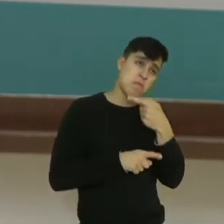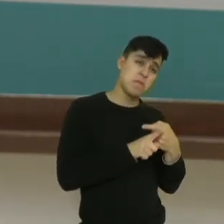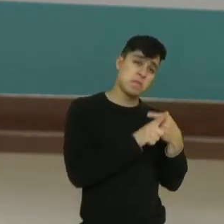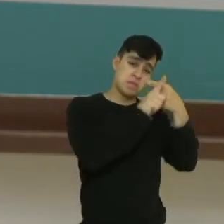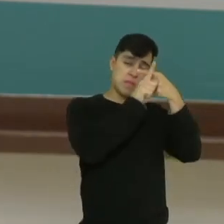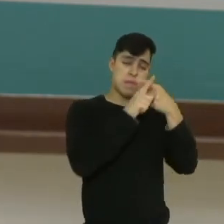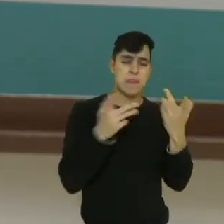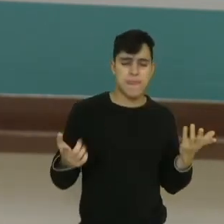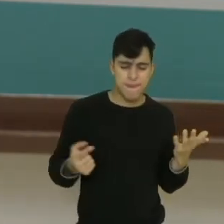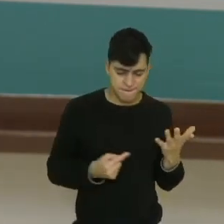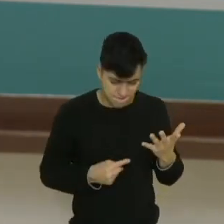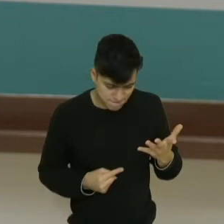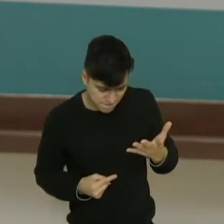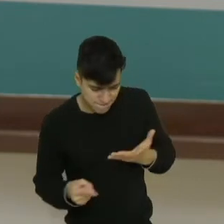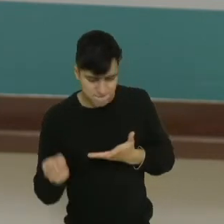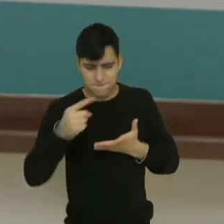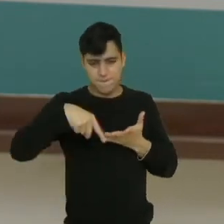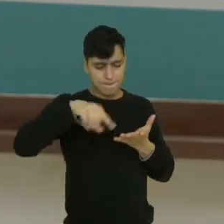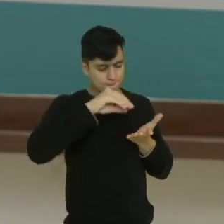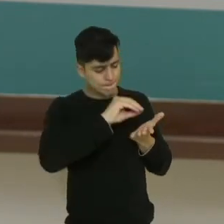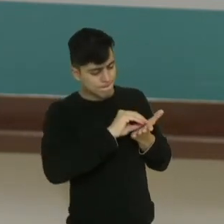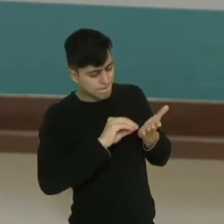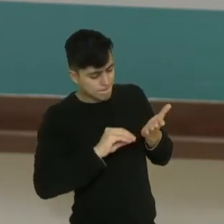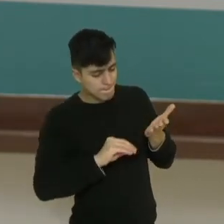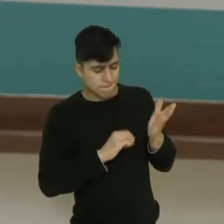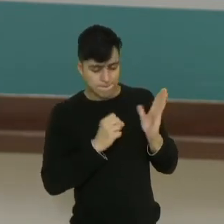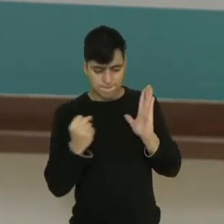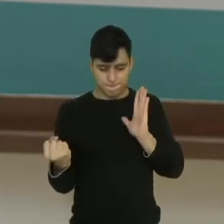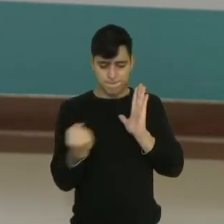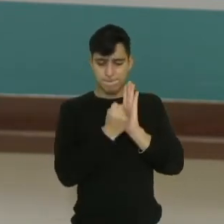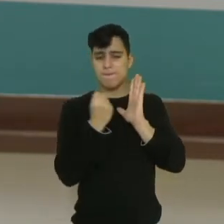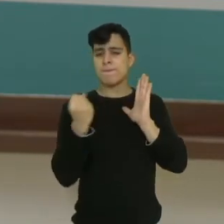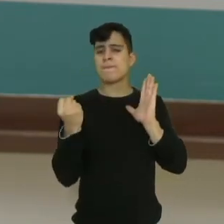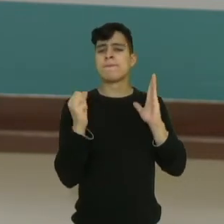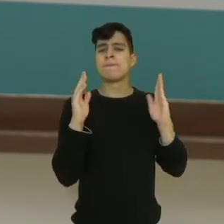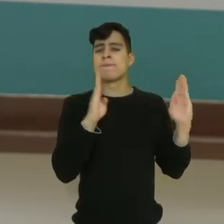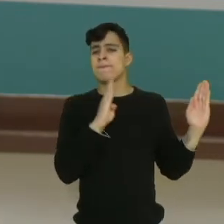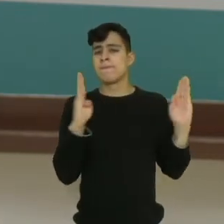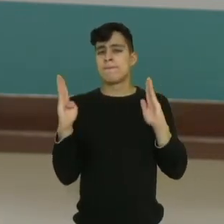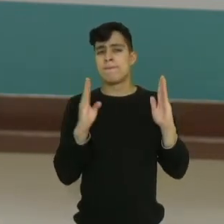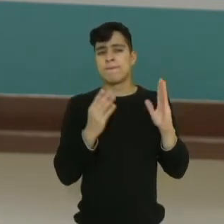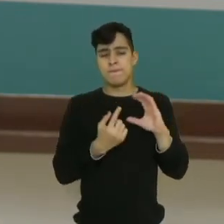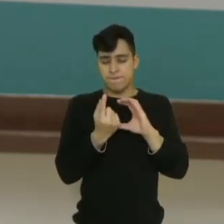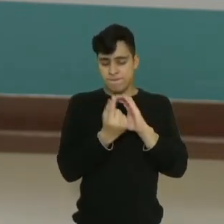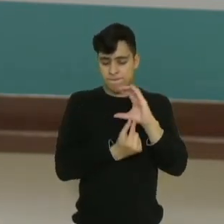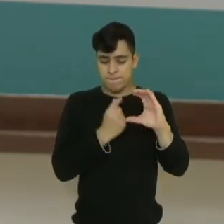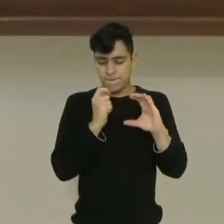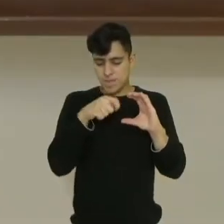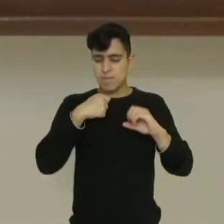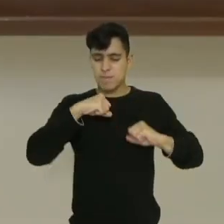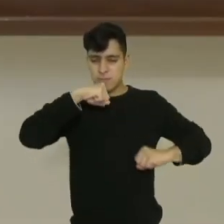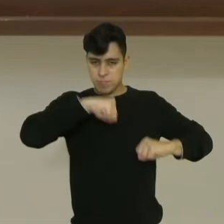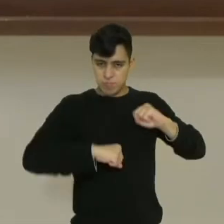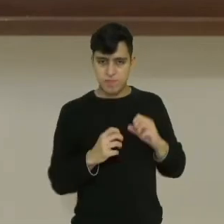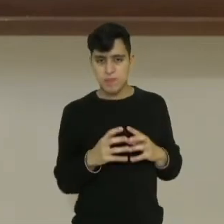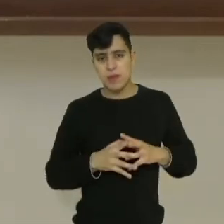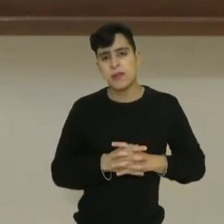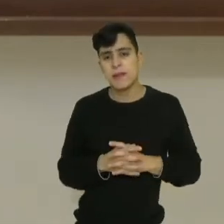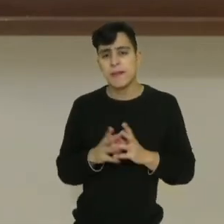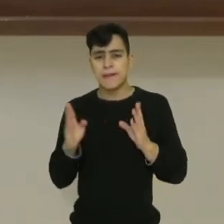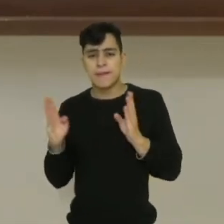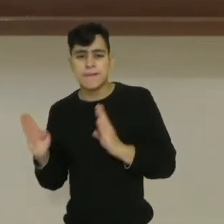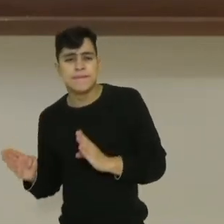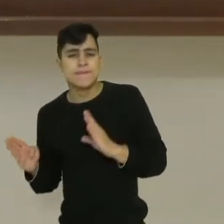os itens que você pode abordar como sendo emblemáticos nesse período do capitalismo chamado industrial. Chegando na